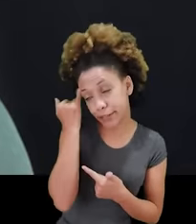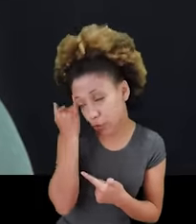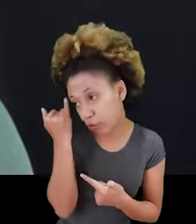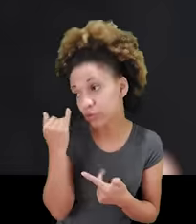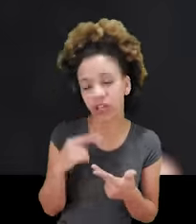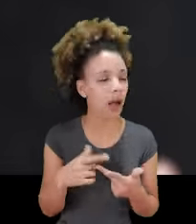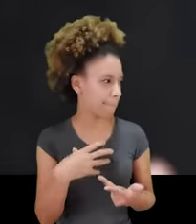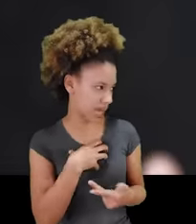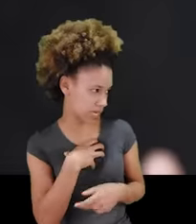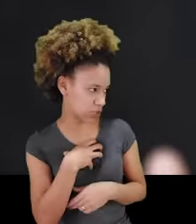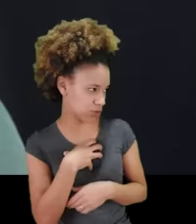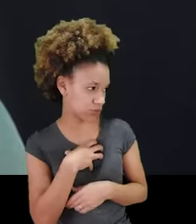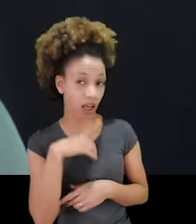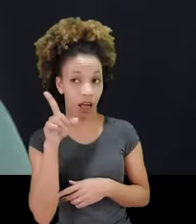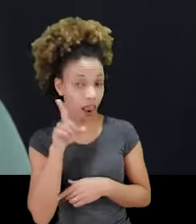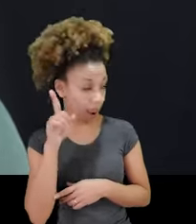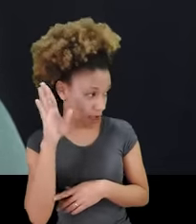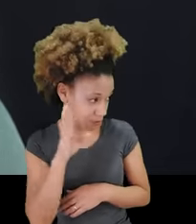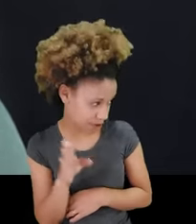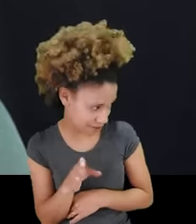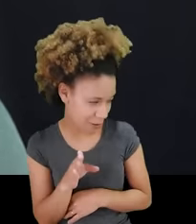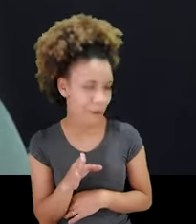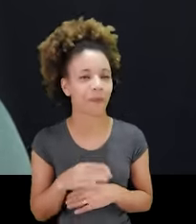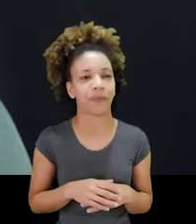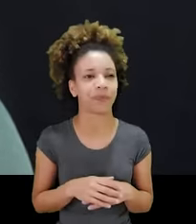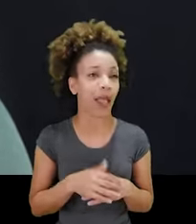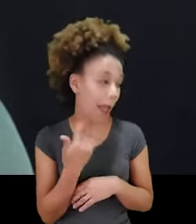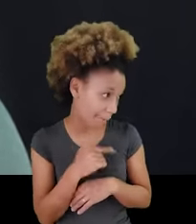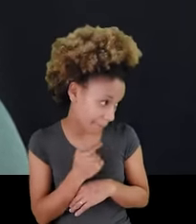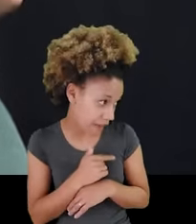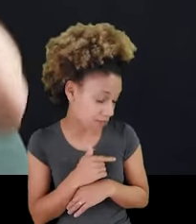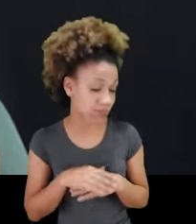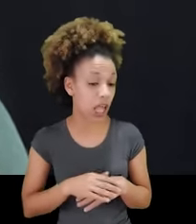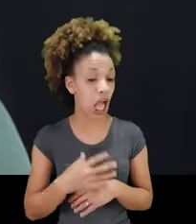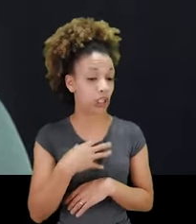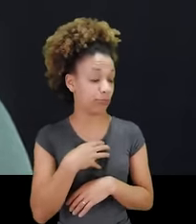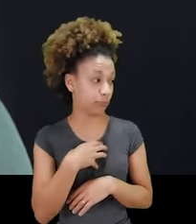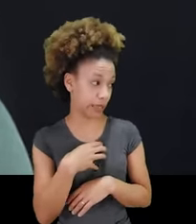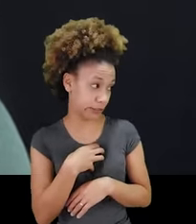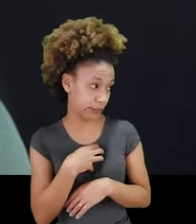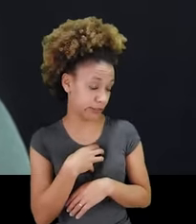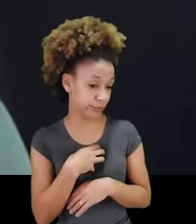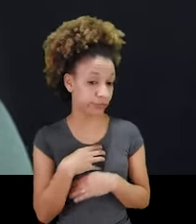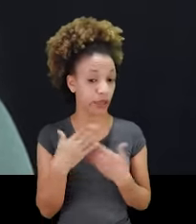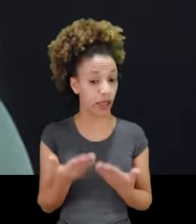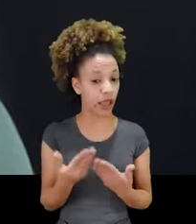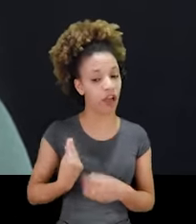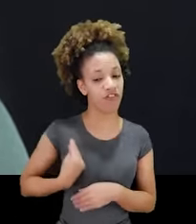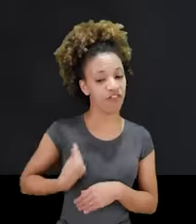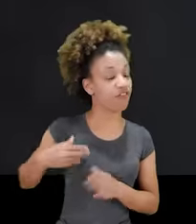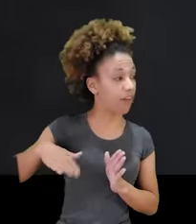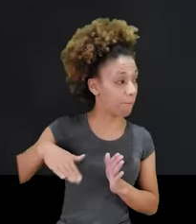nosso baiano. E baiano. Mas lá, a gente, lá no Brasil, a piada ficou que o baiano é um povo... Talvez por morar na praia, talvez